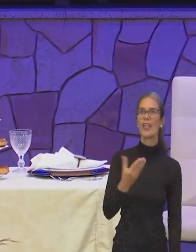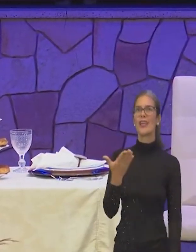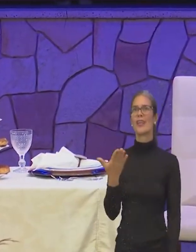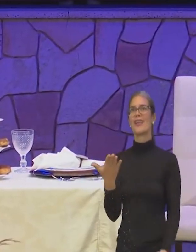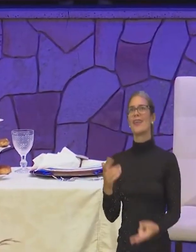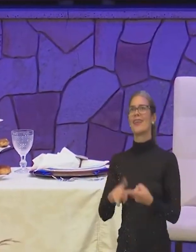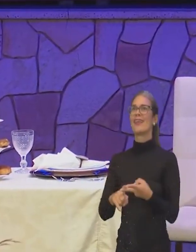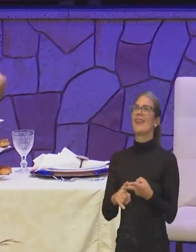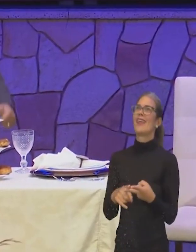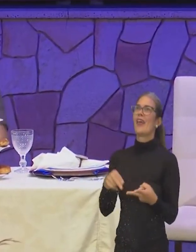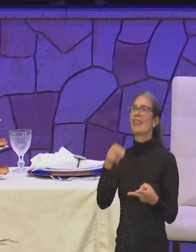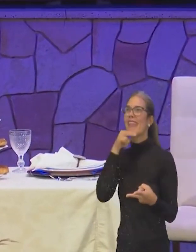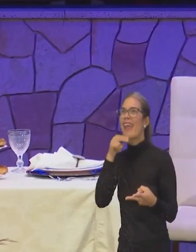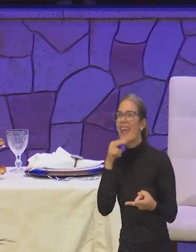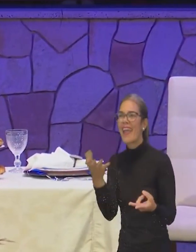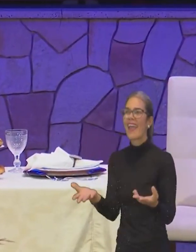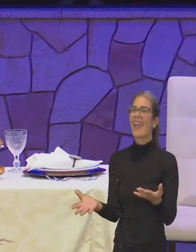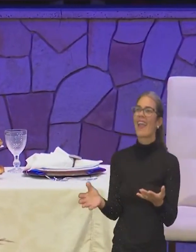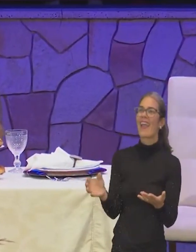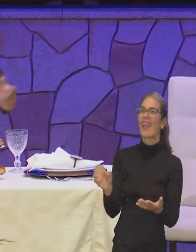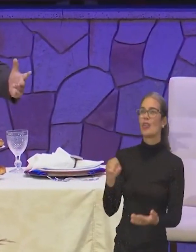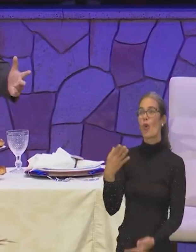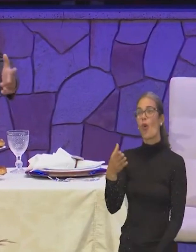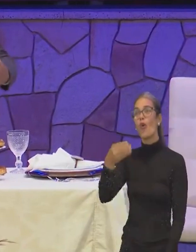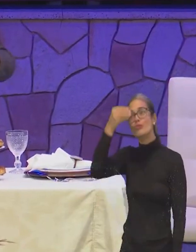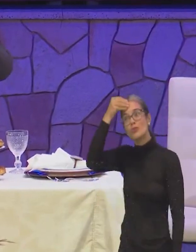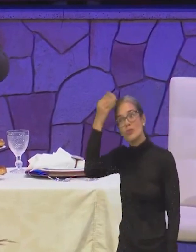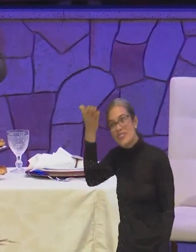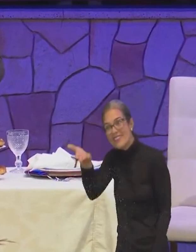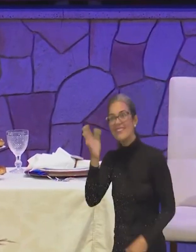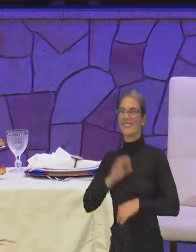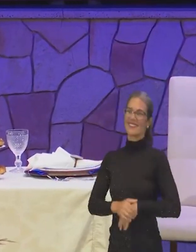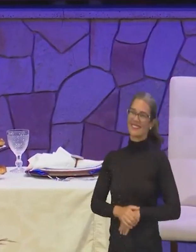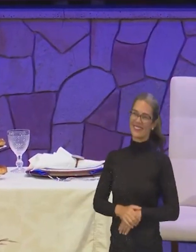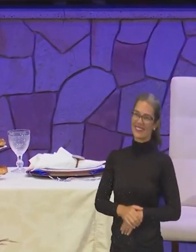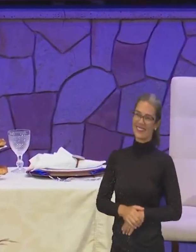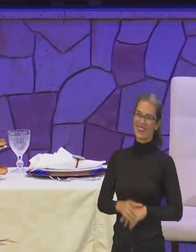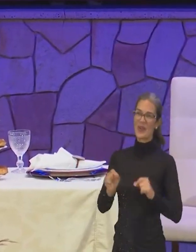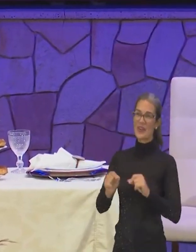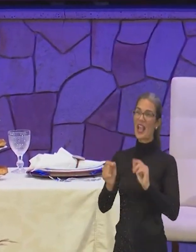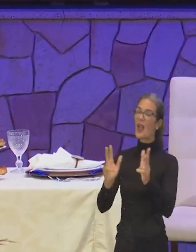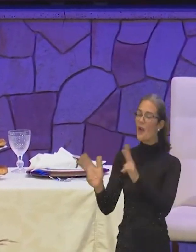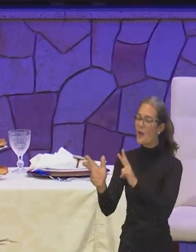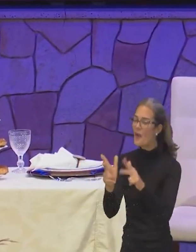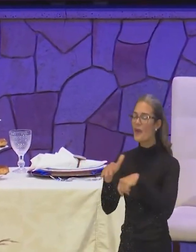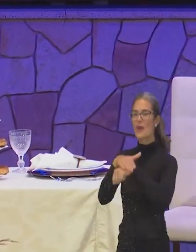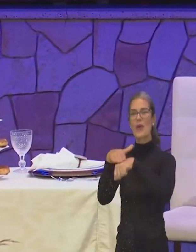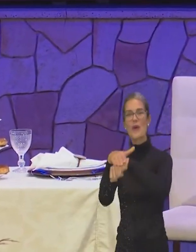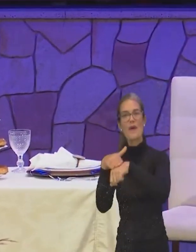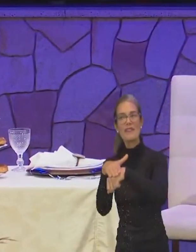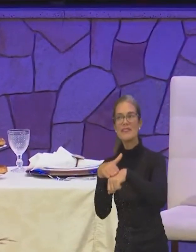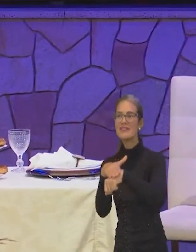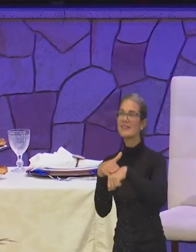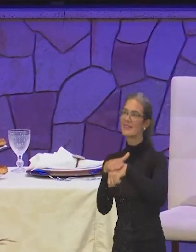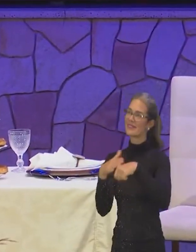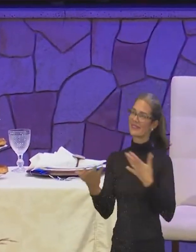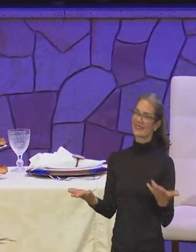Nós precisamos estar ao redor da mesa novamente, fazendo aquilo que Deus espera de nós.